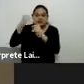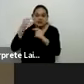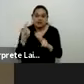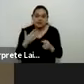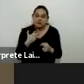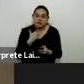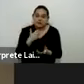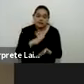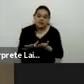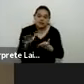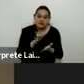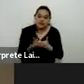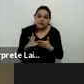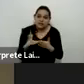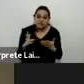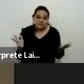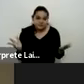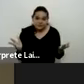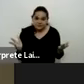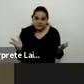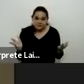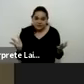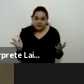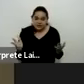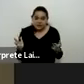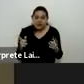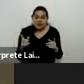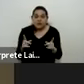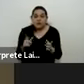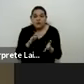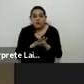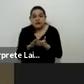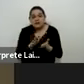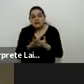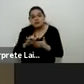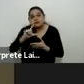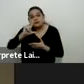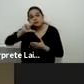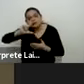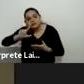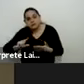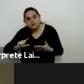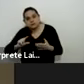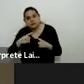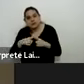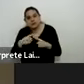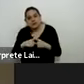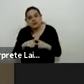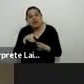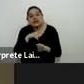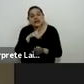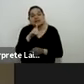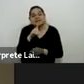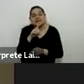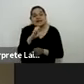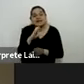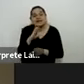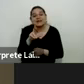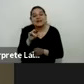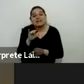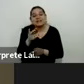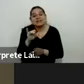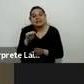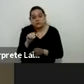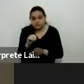pode encaminhar o orçamento propondo mais gasto. Pelo contrário, o gasto reduz, porque há um decréscimo na economia. Então, o gasto reduz. Esse é o primeiro